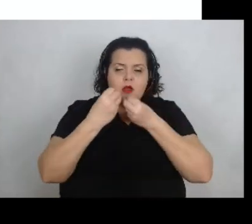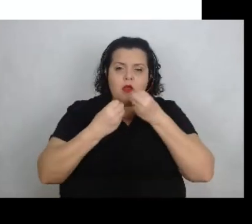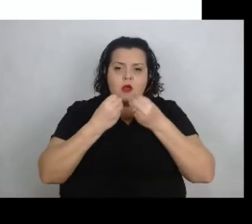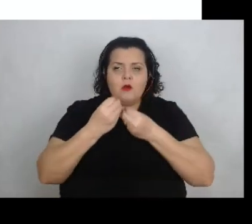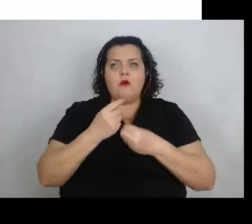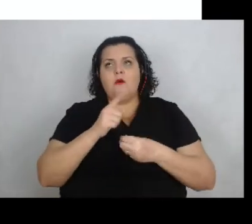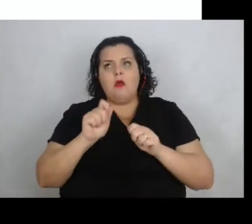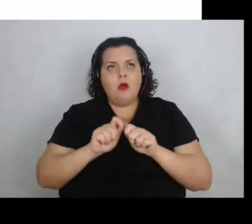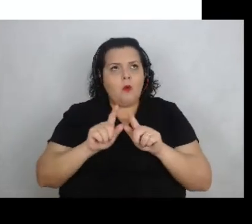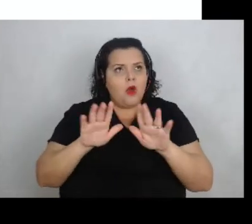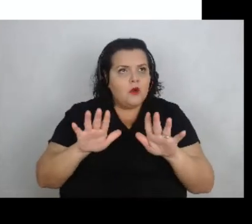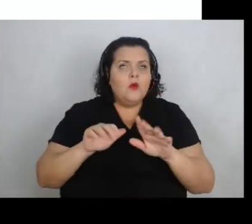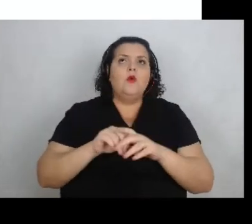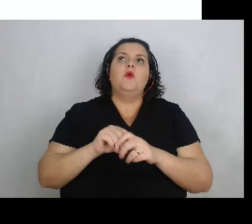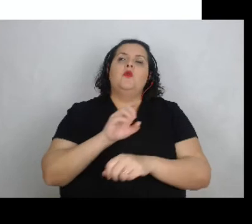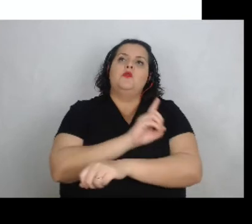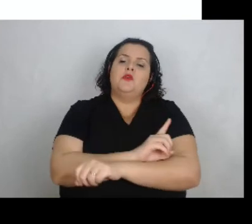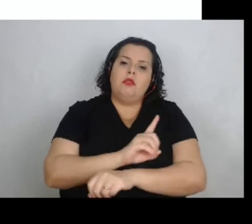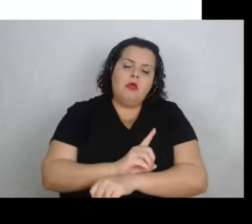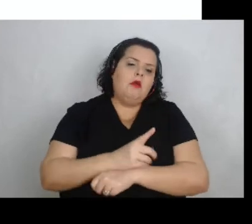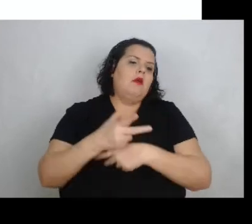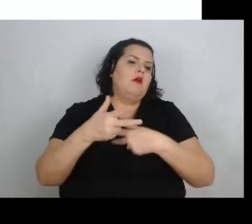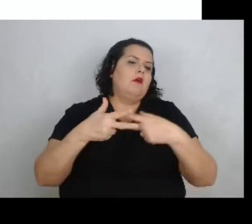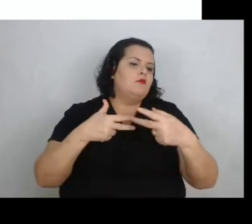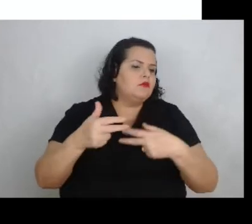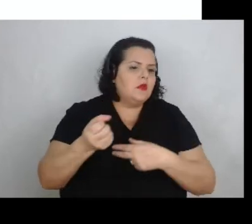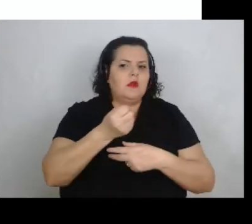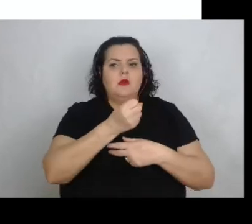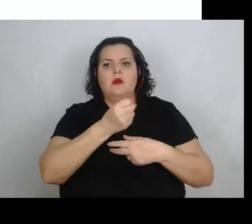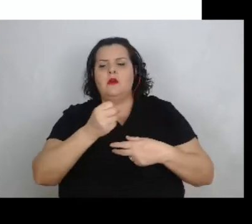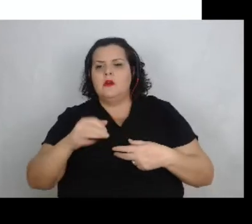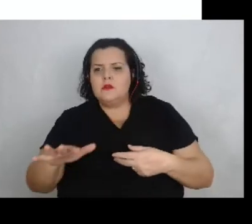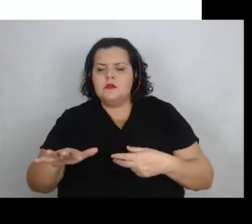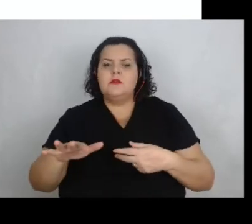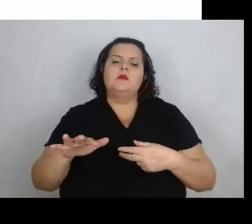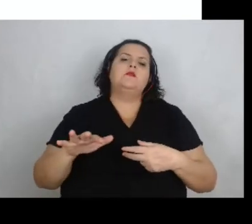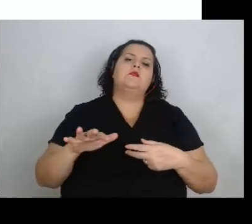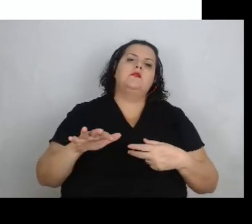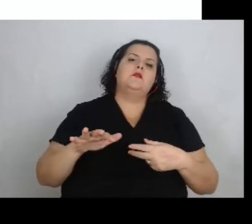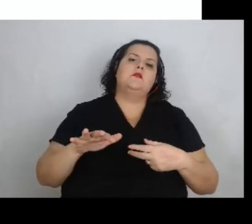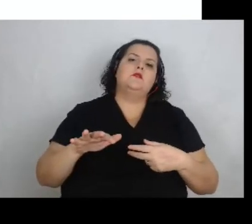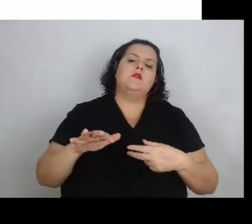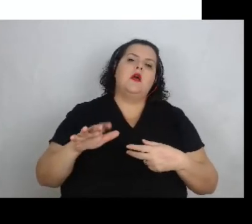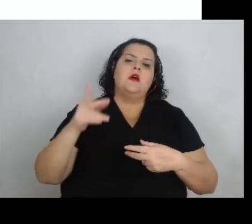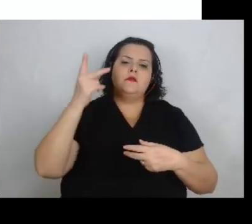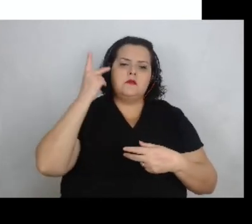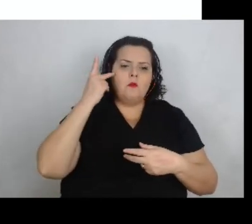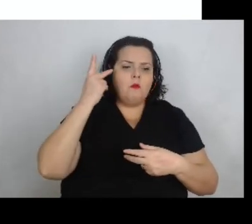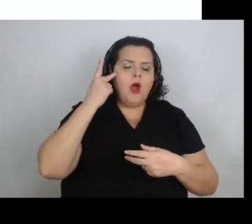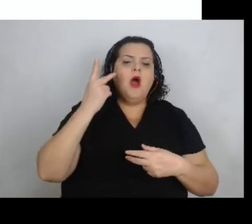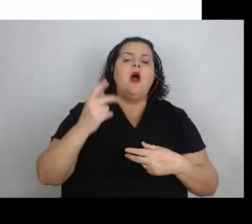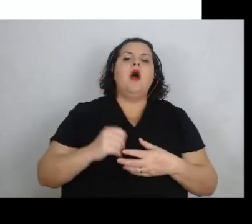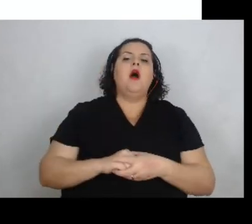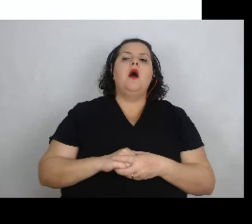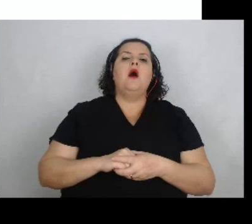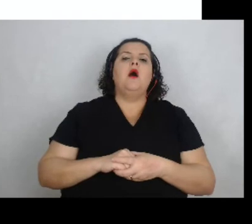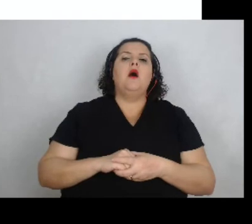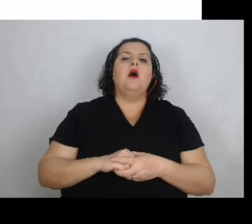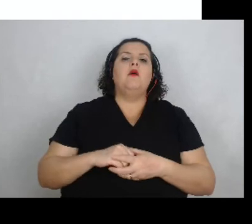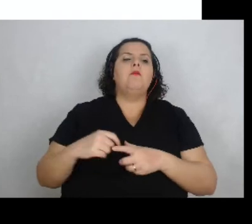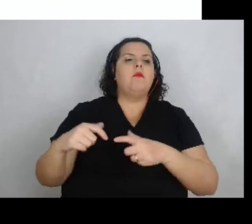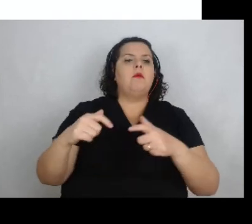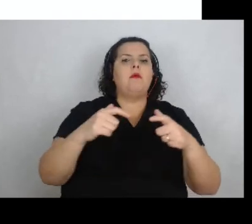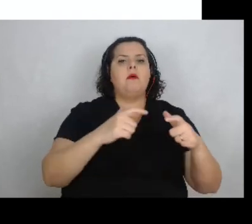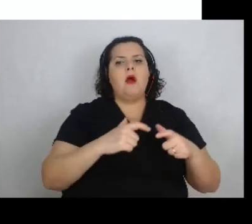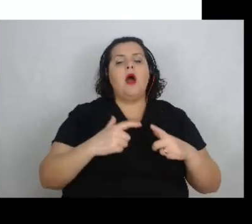Guarulhos, Osasco, Diadema, Santos, São José, aonde nós, na Zona Leste, onde nós nos campos, né, onde a Unifesp está fortemente presente.